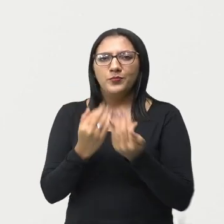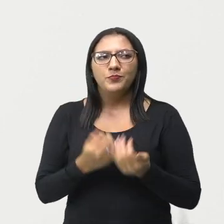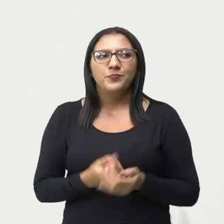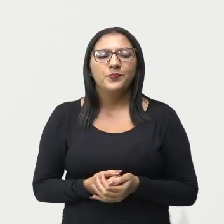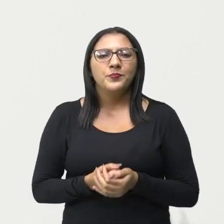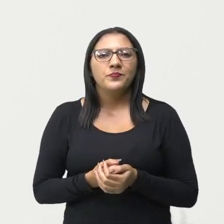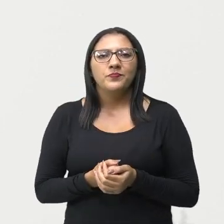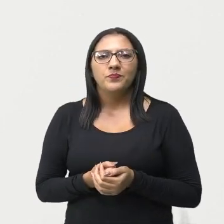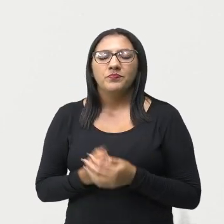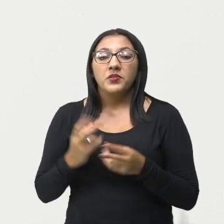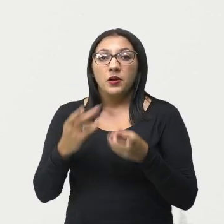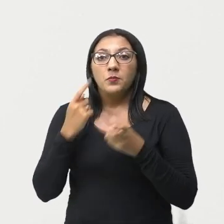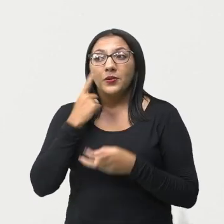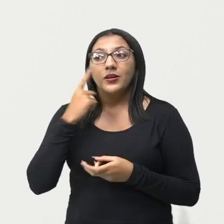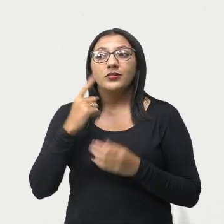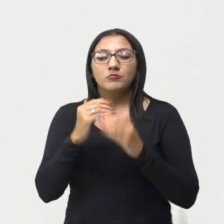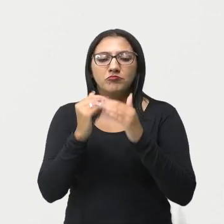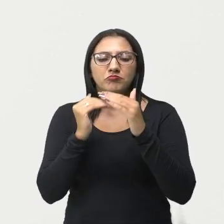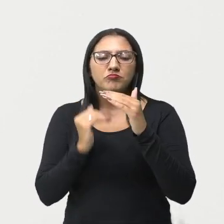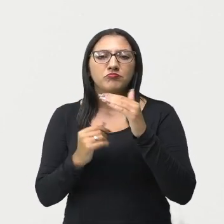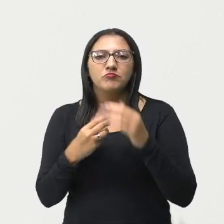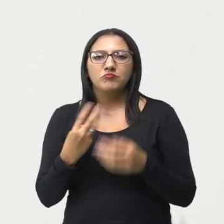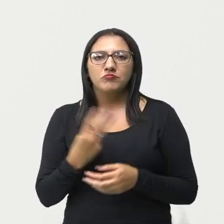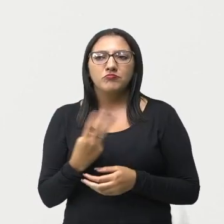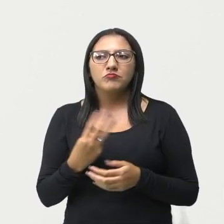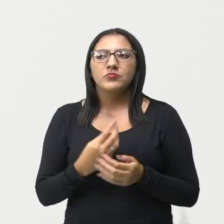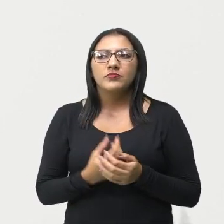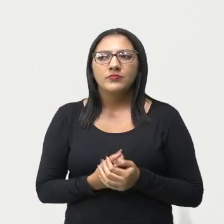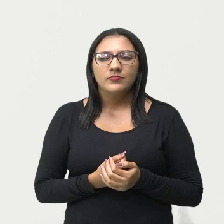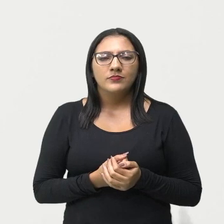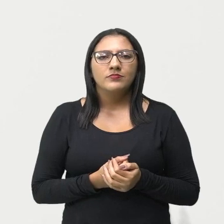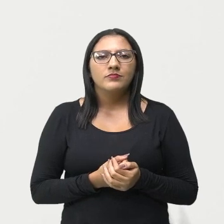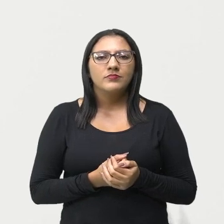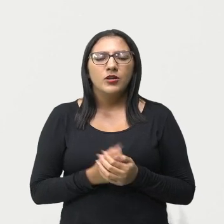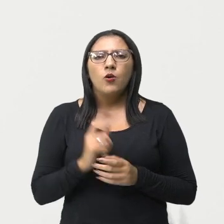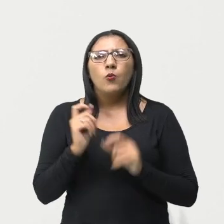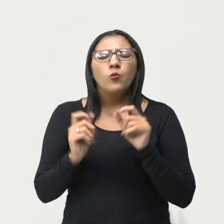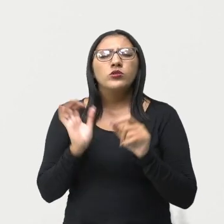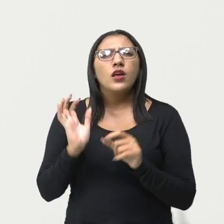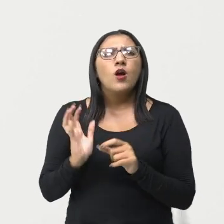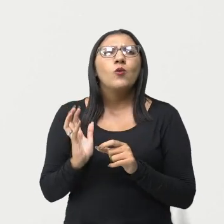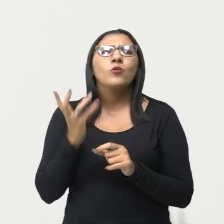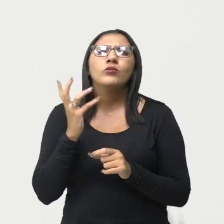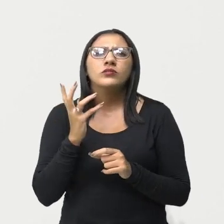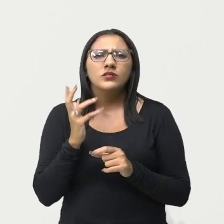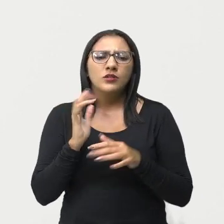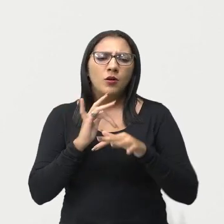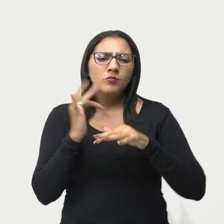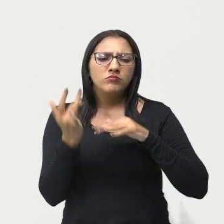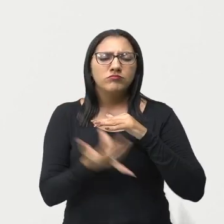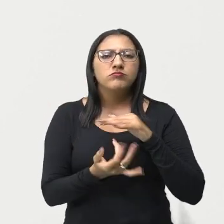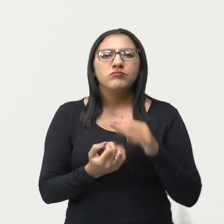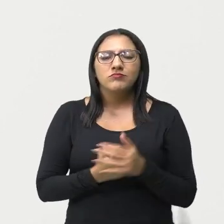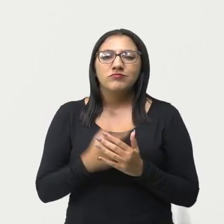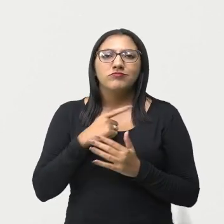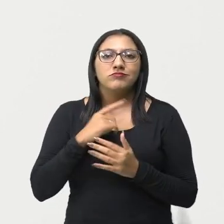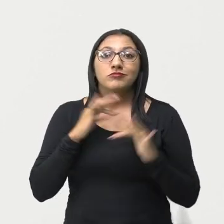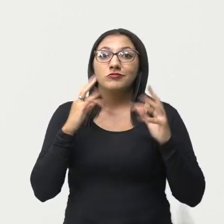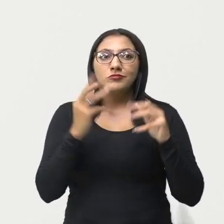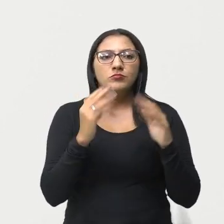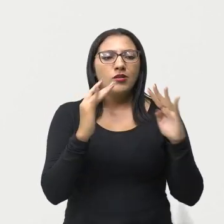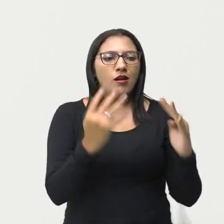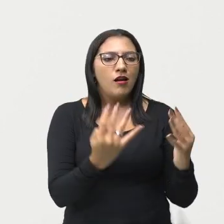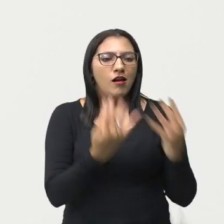secundária do terceiro parágrafo o que aconteceu após a publicação do desenho nas redes sociais, a viralização,